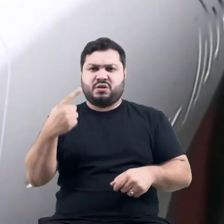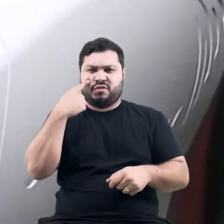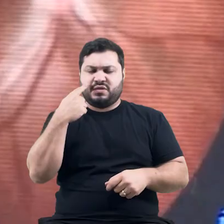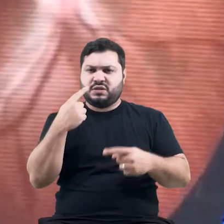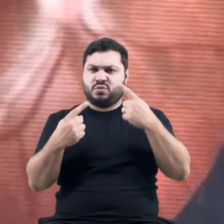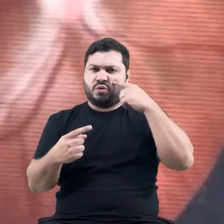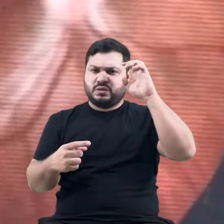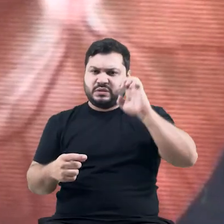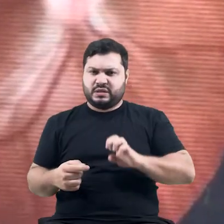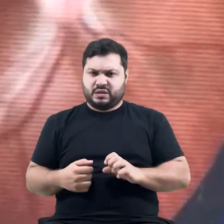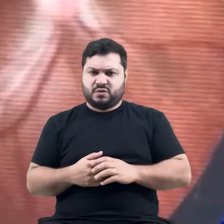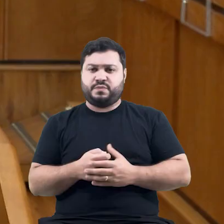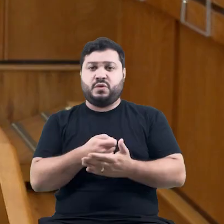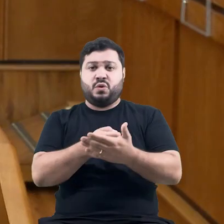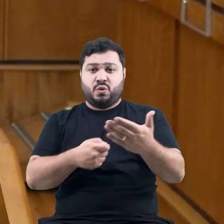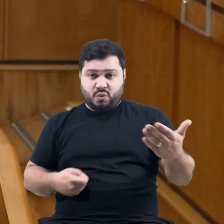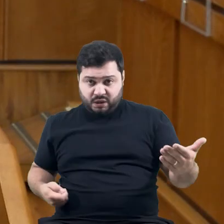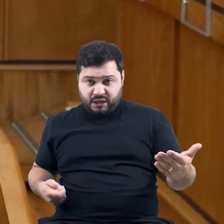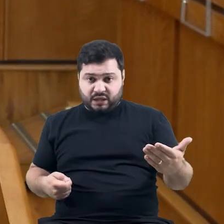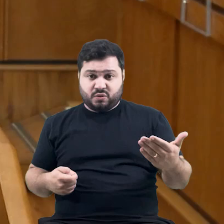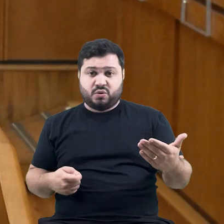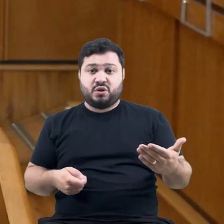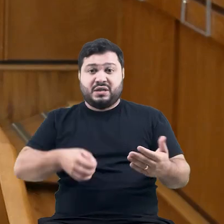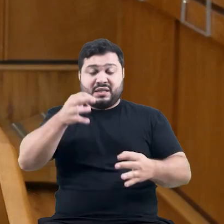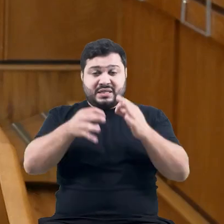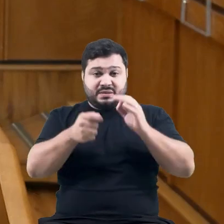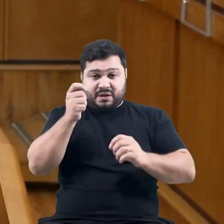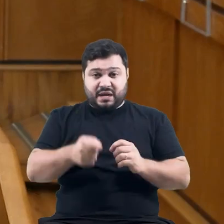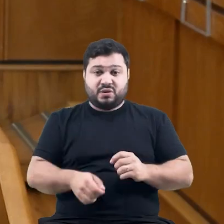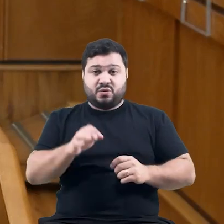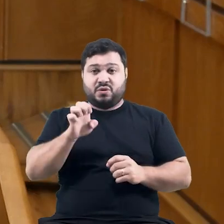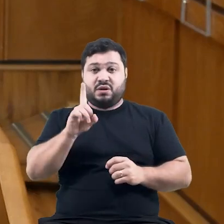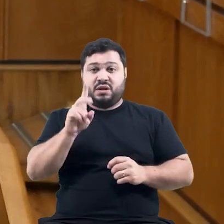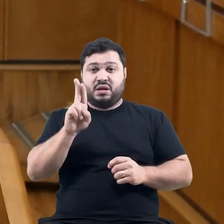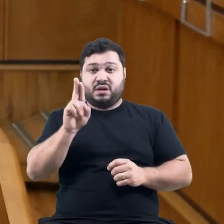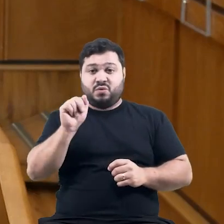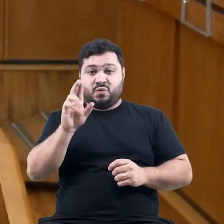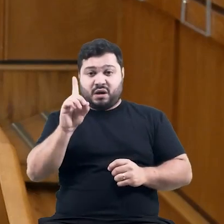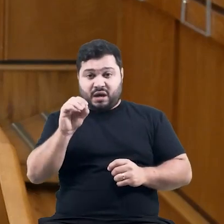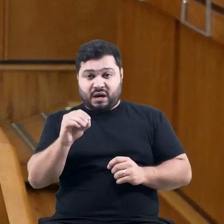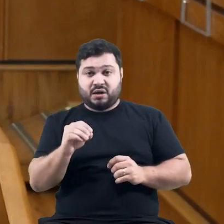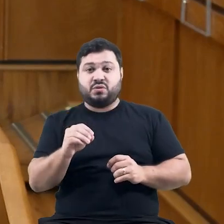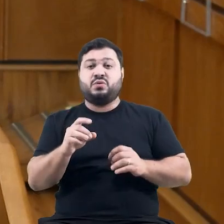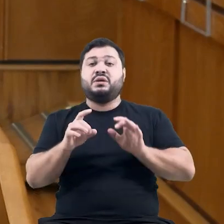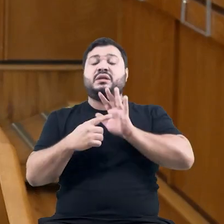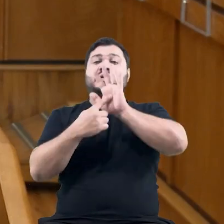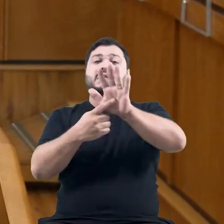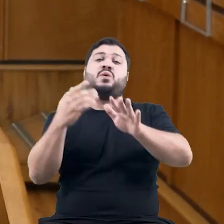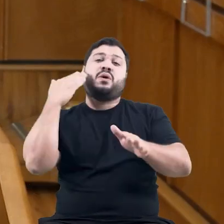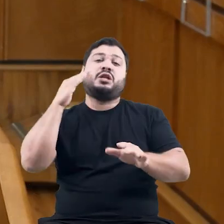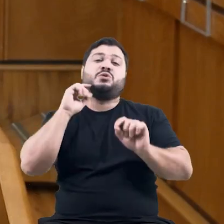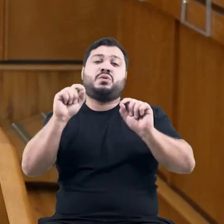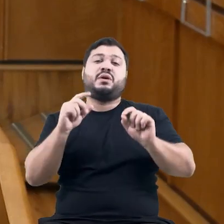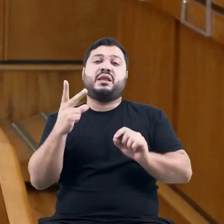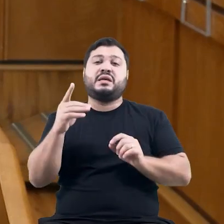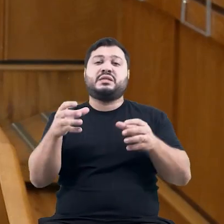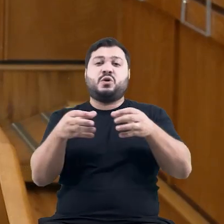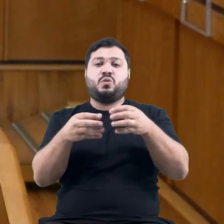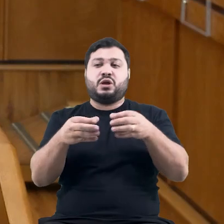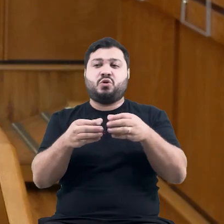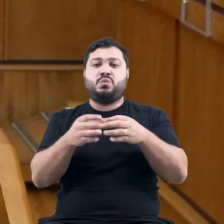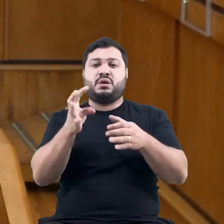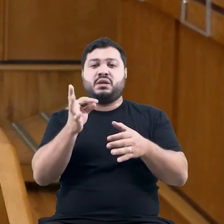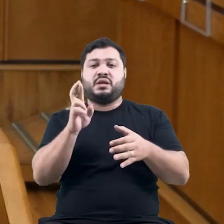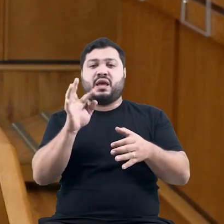total da visão do olho esquerdo. O relator do caso, desembargador federal Eduardo Moraes da Rocha, destacou o entendimento da